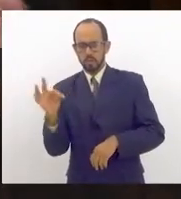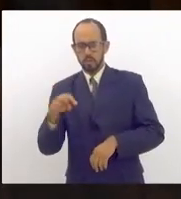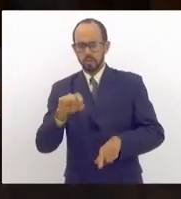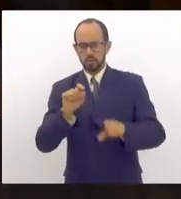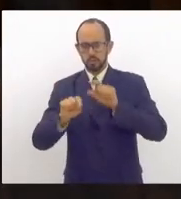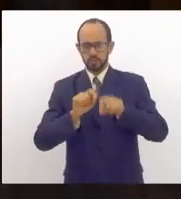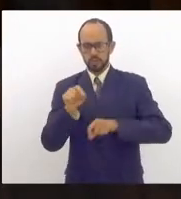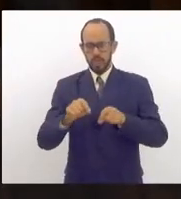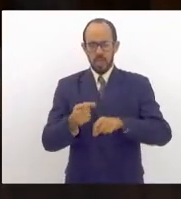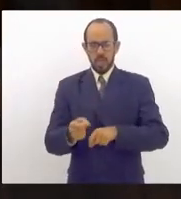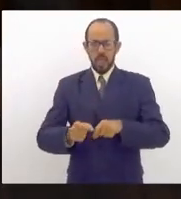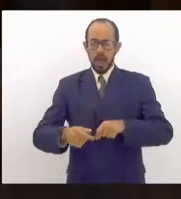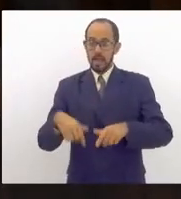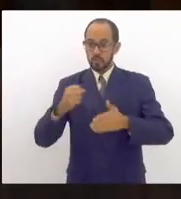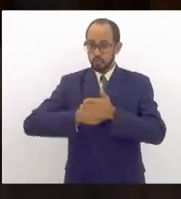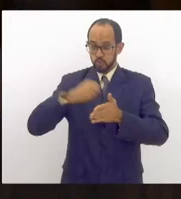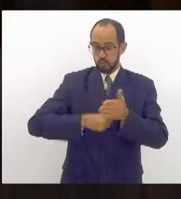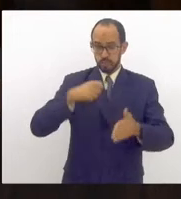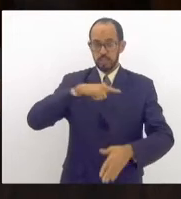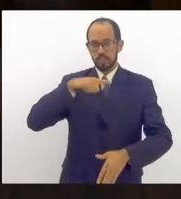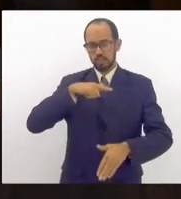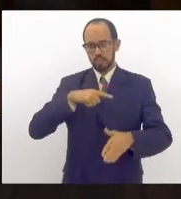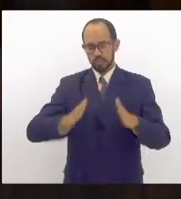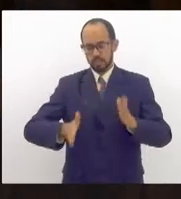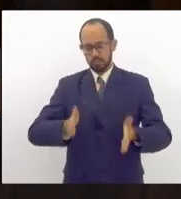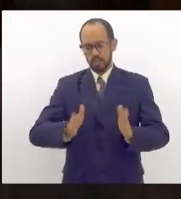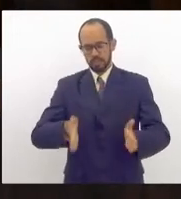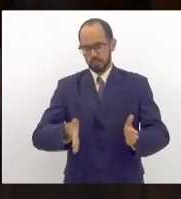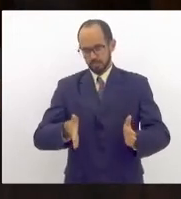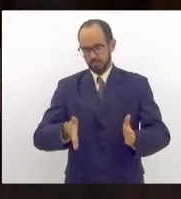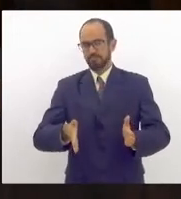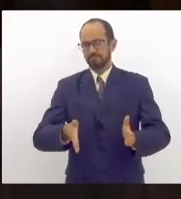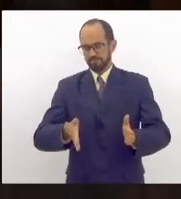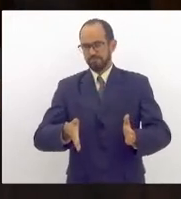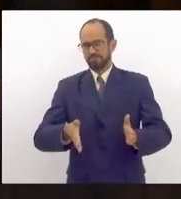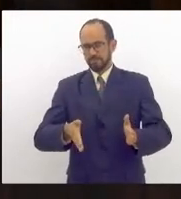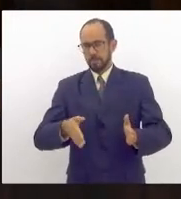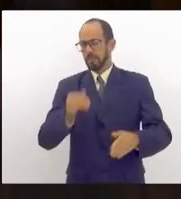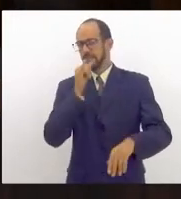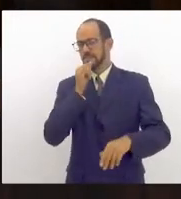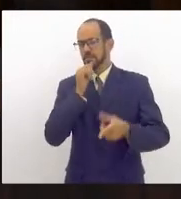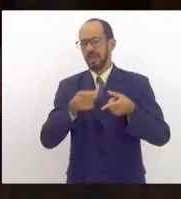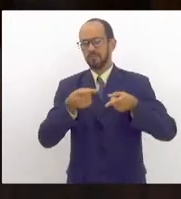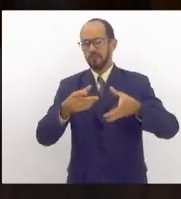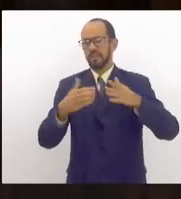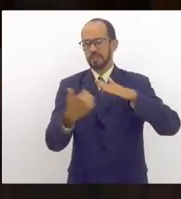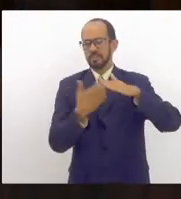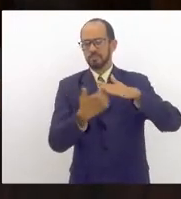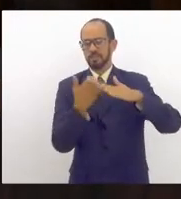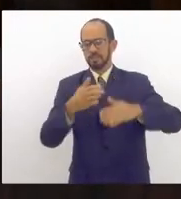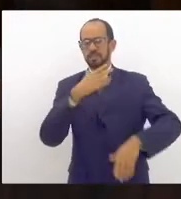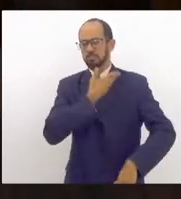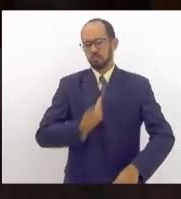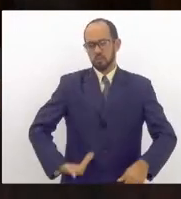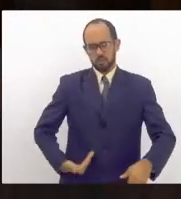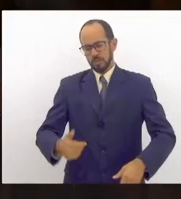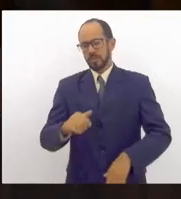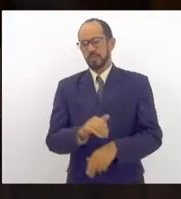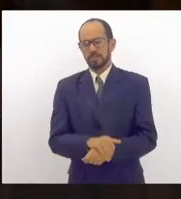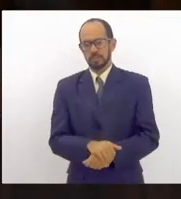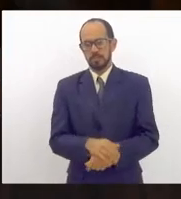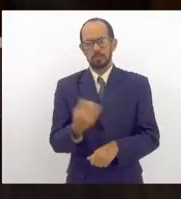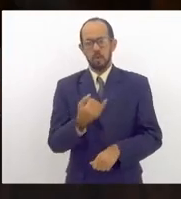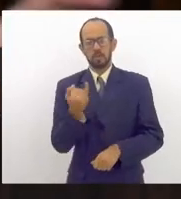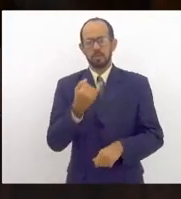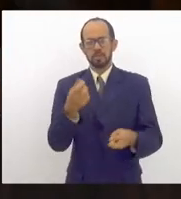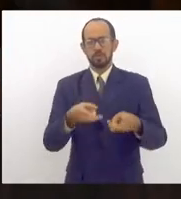que a gente fez no último período que fala da pauta das privatizações por exemplo né então acho muito importante destaque